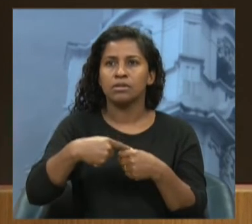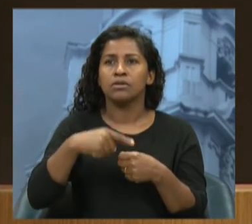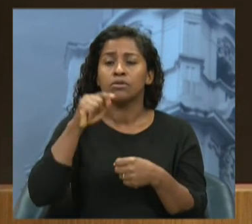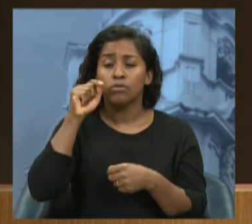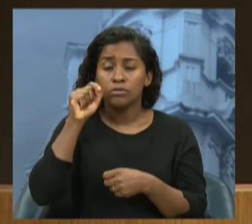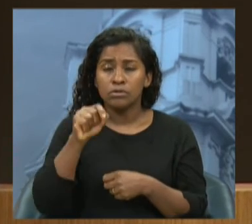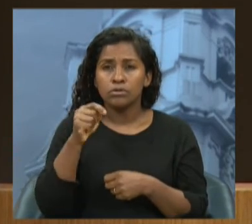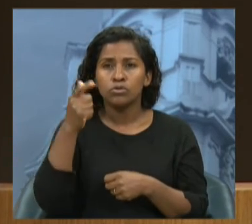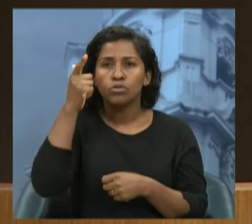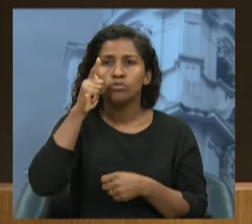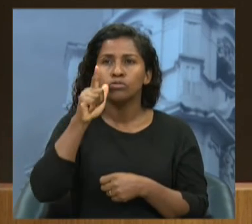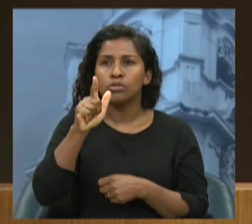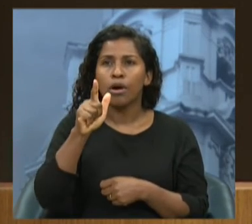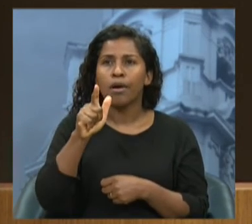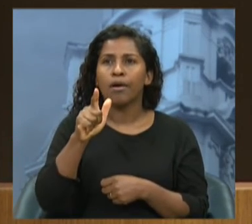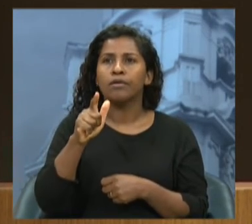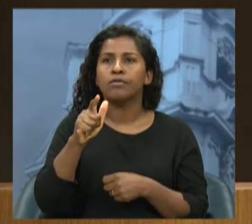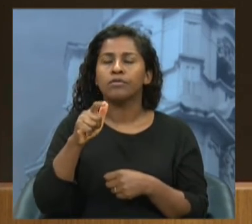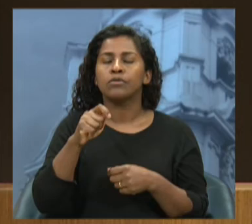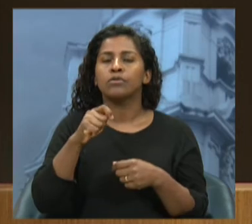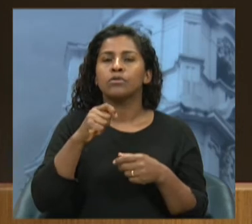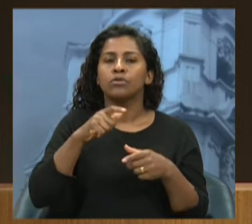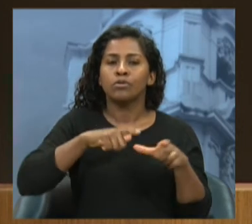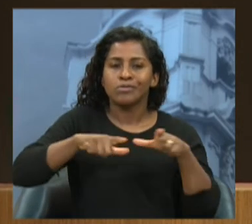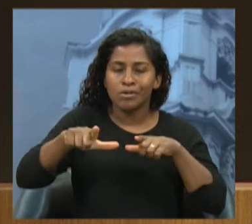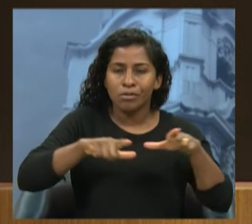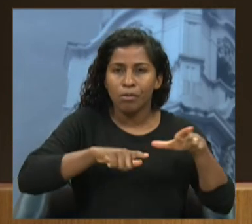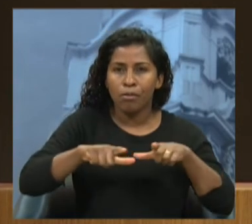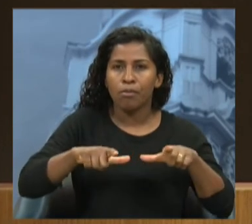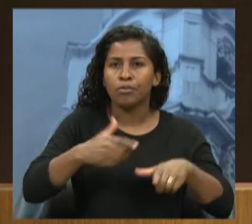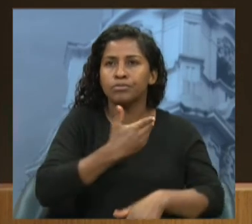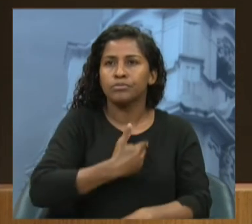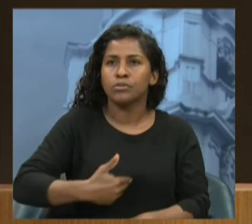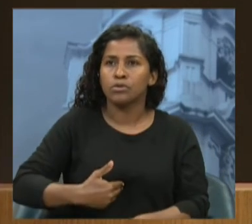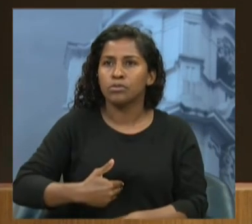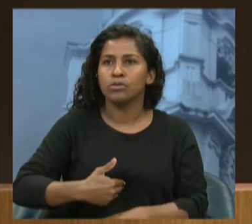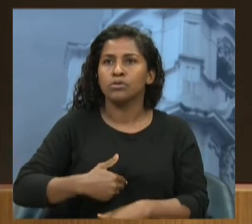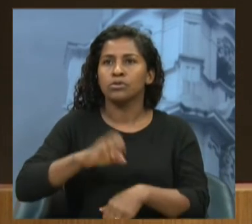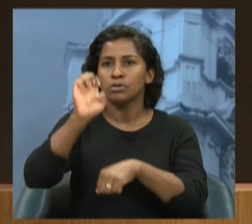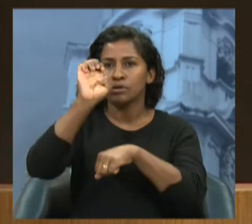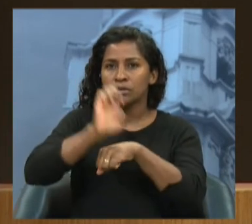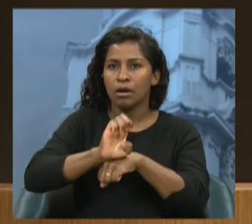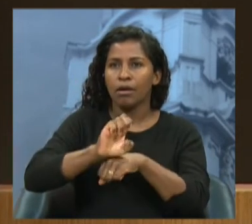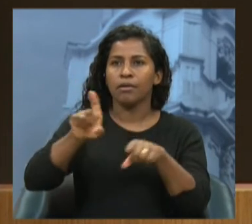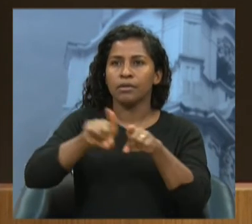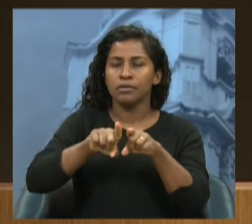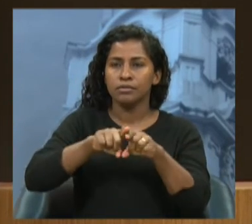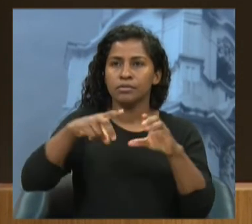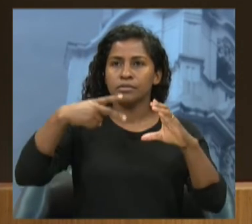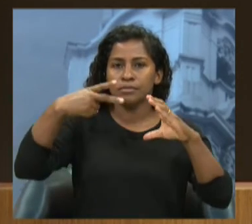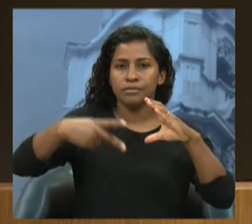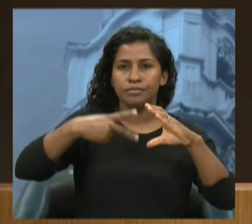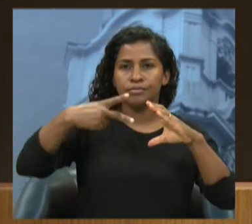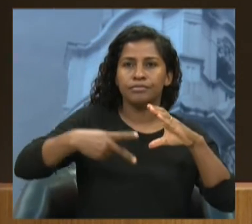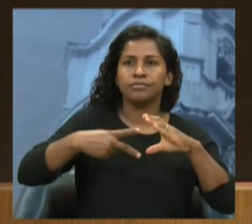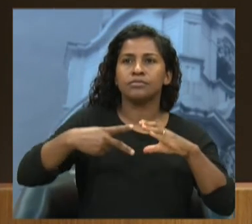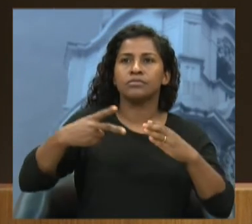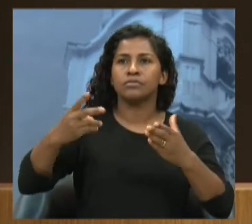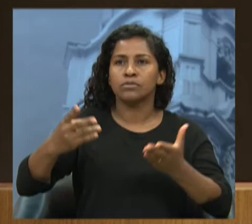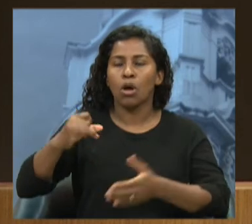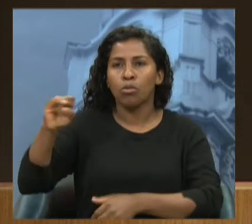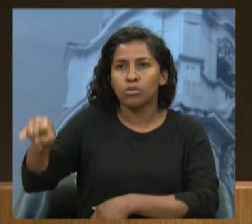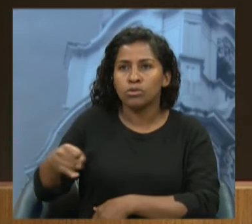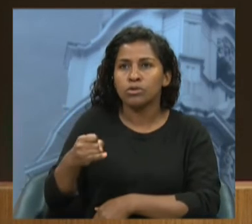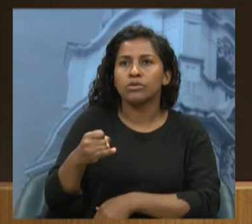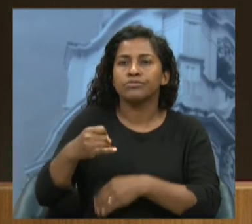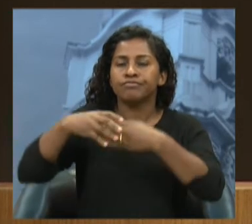condições para a realização das funções públicas do Estado e também dessa Casa Legislativa. E nessa oportunidade em que cumprimento